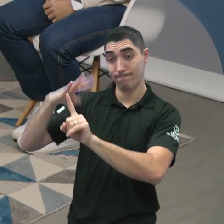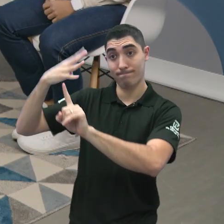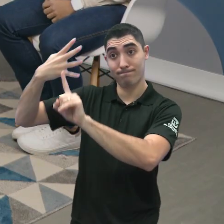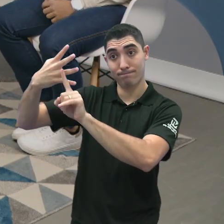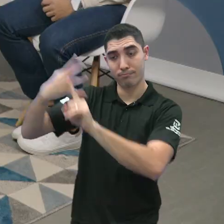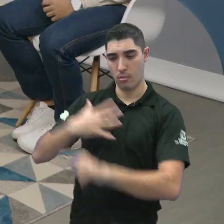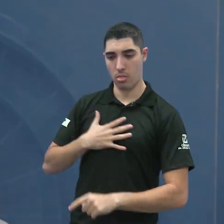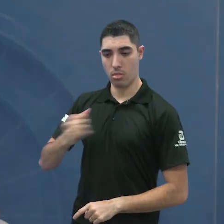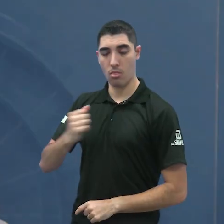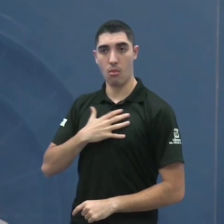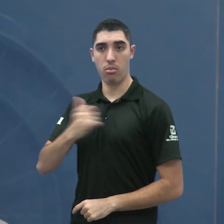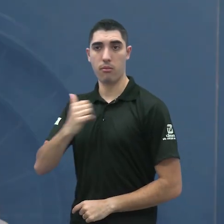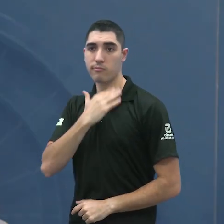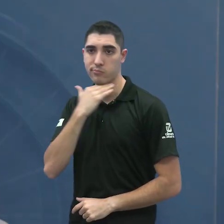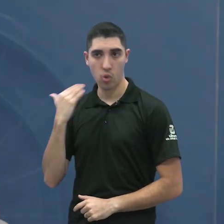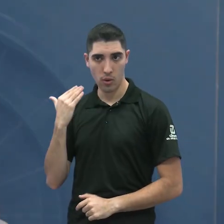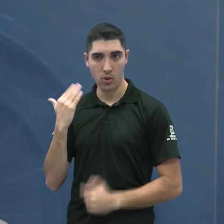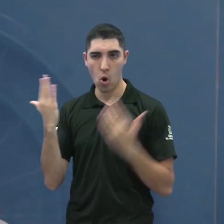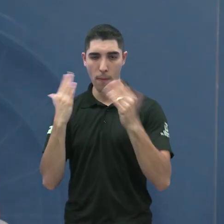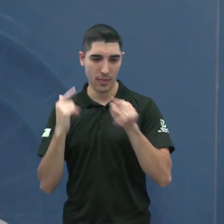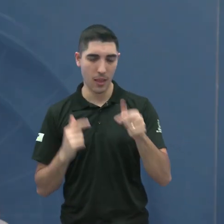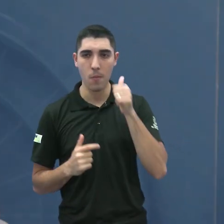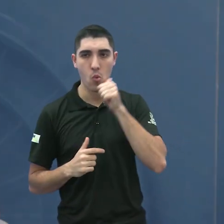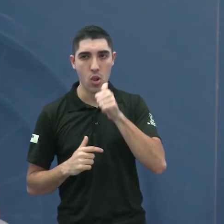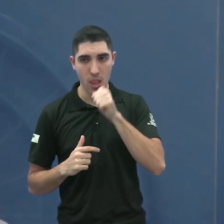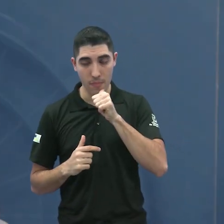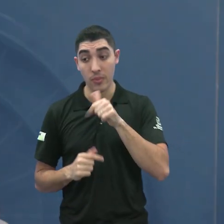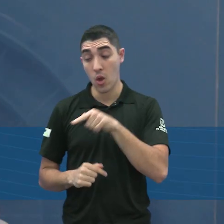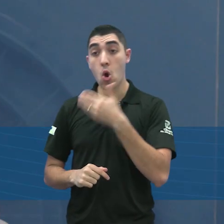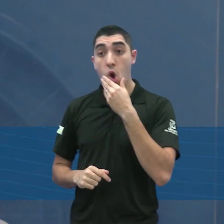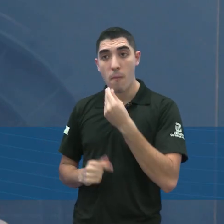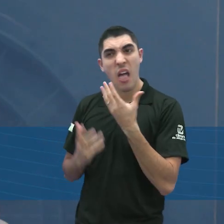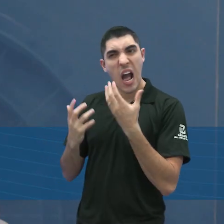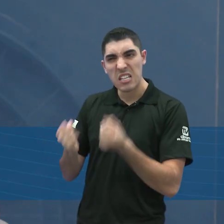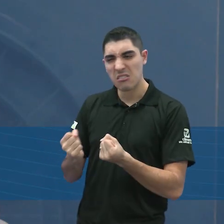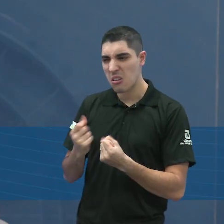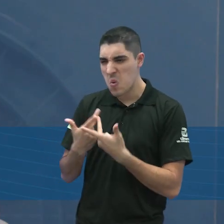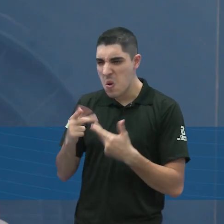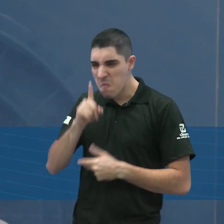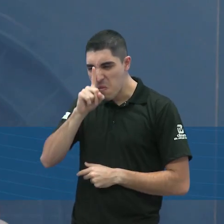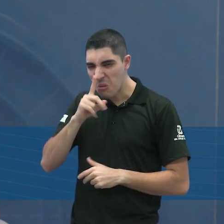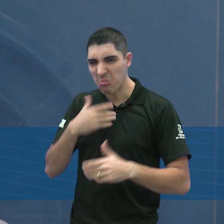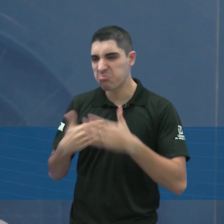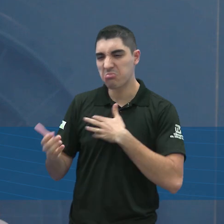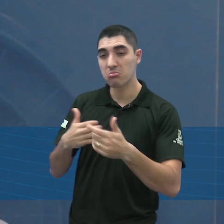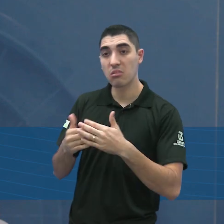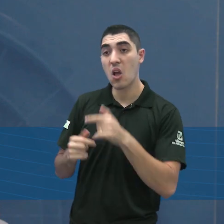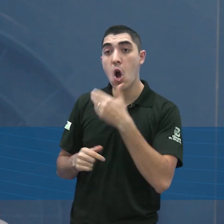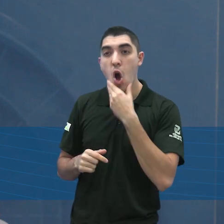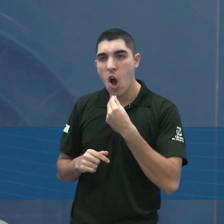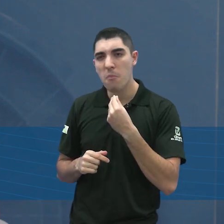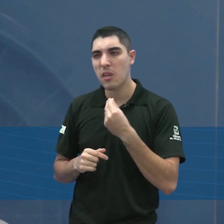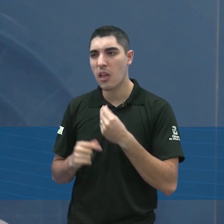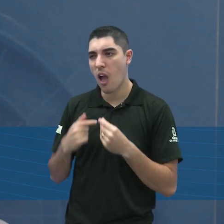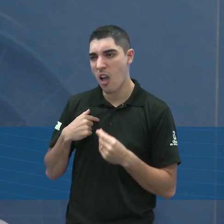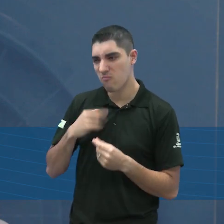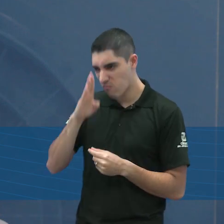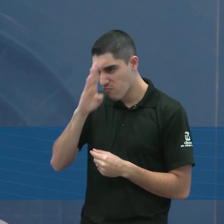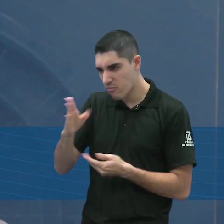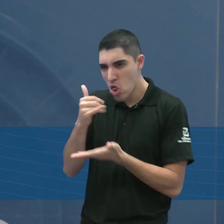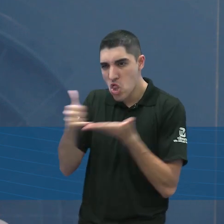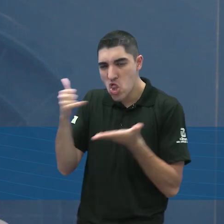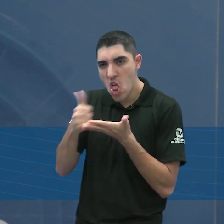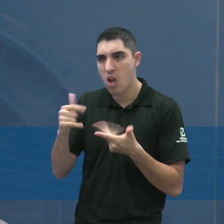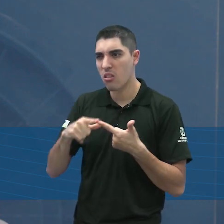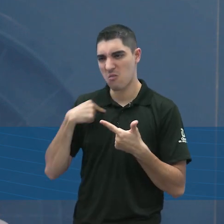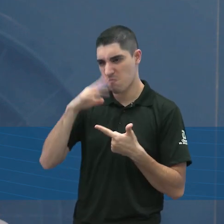mais suicídio que as mulheres, eles se colocam mais em situações de risco, eles são mais adictos, buscam mais